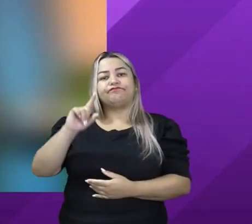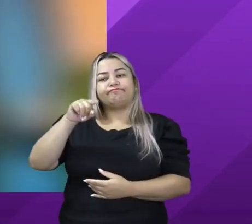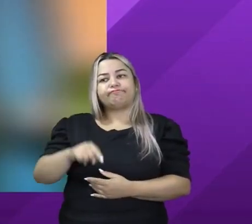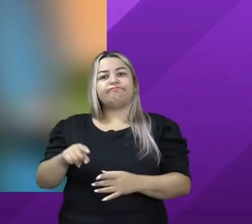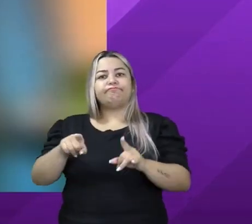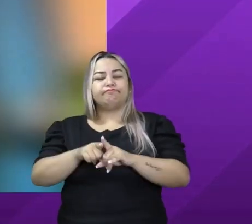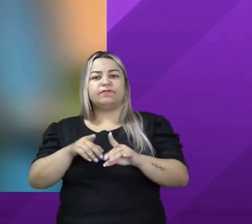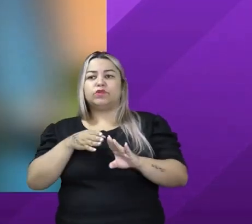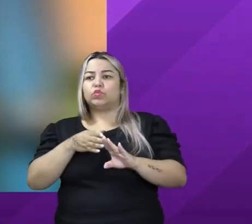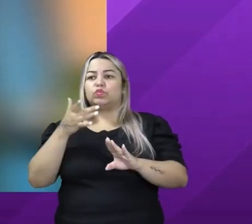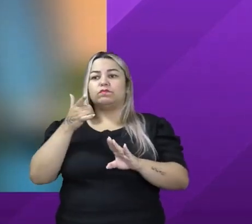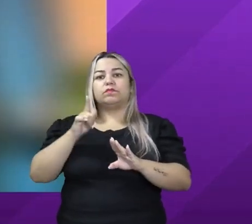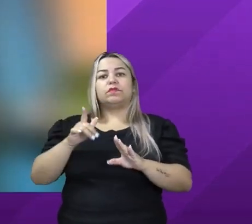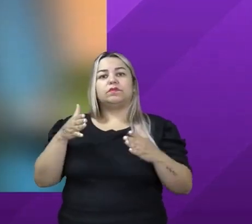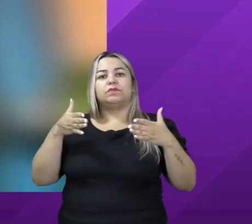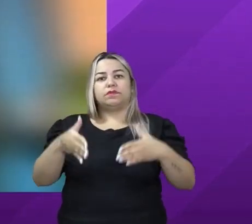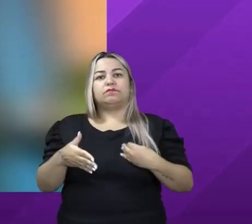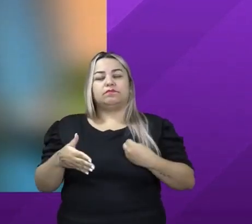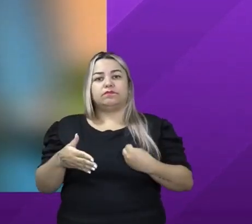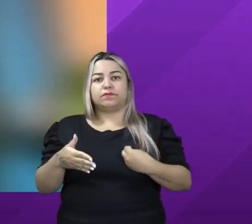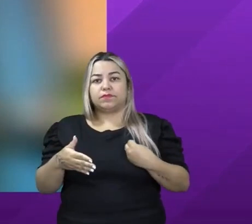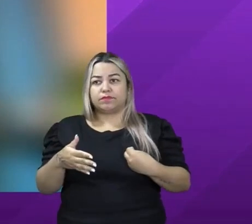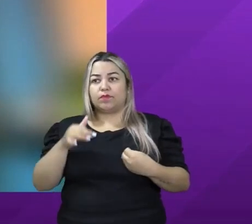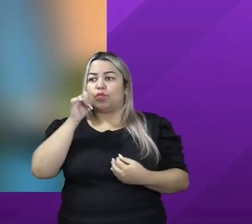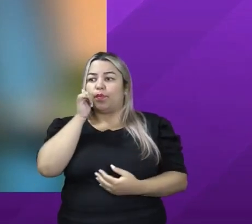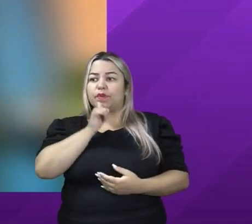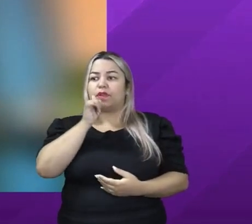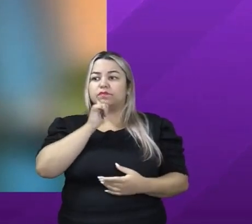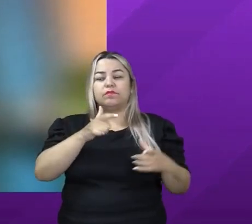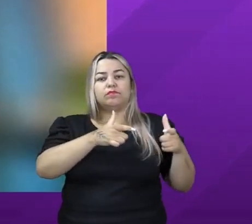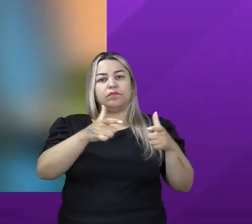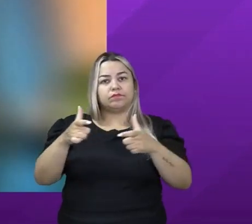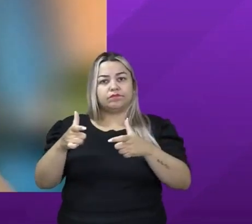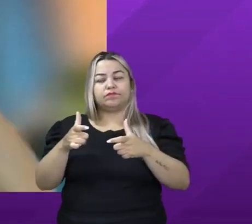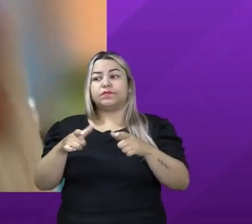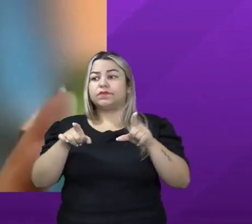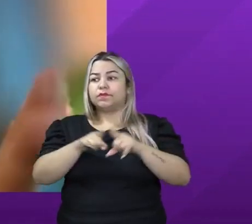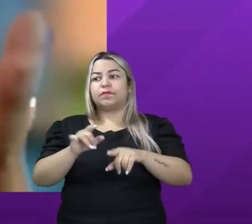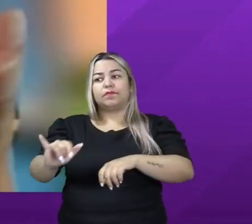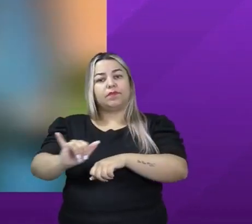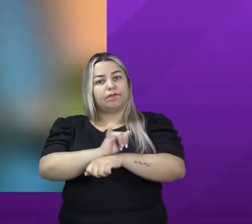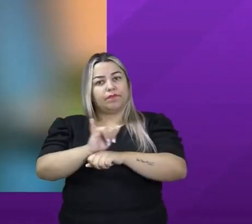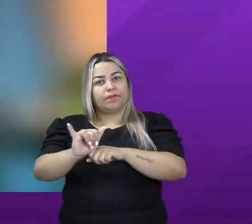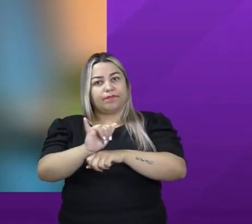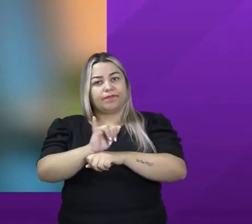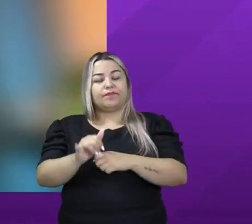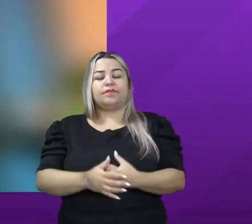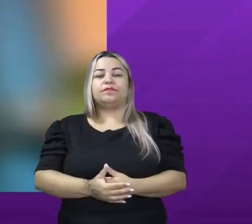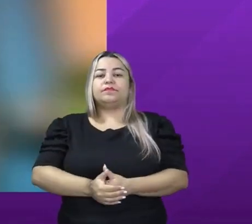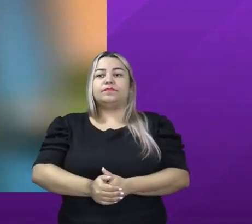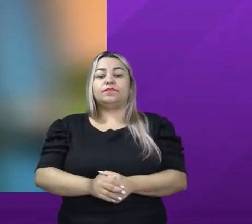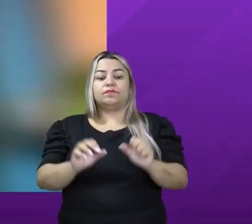que impedem a participação e a presença das mulheres nesses espaços, inclusive a estrutura